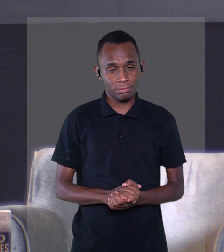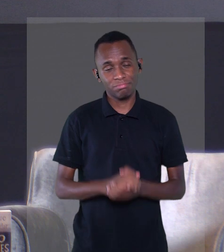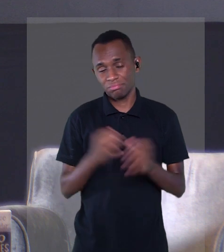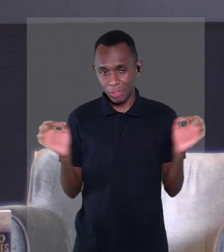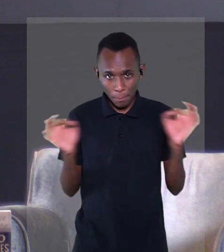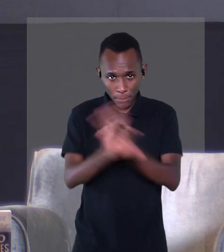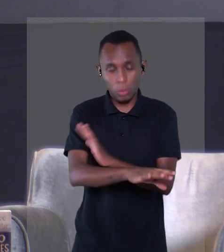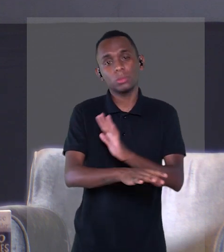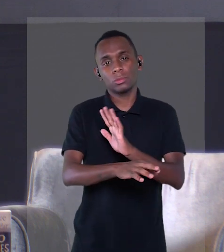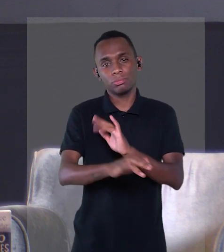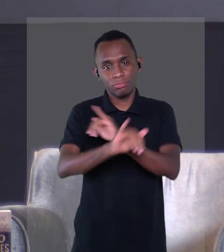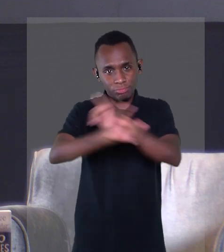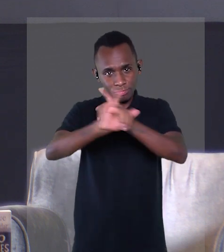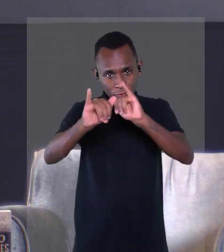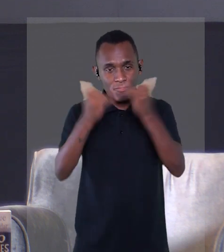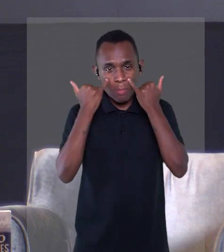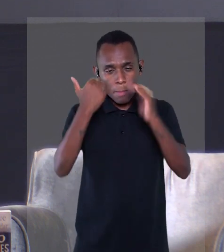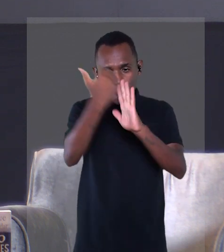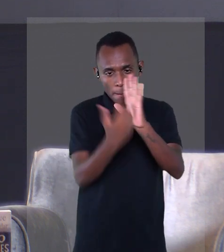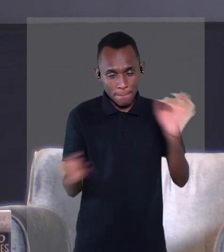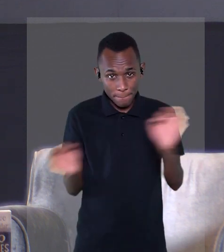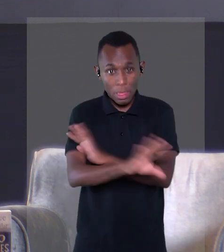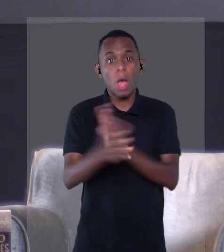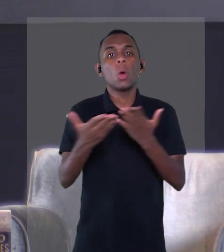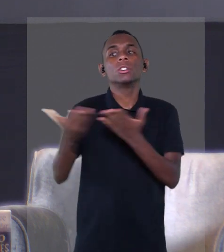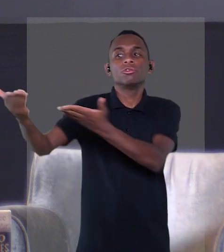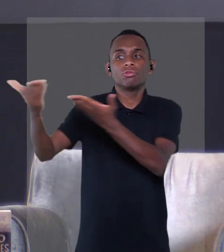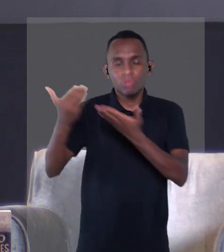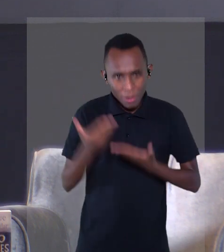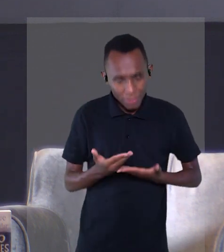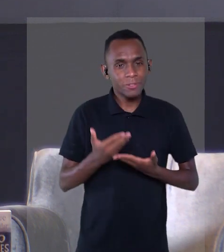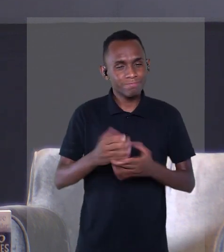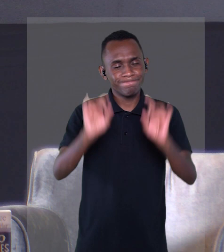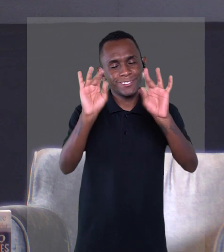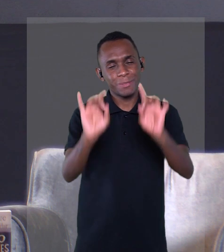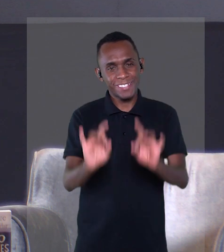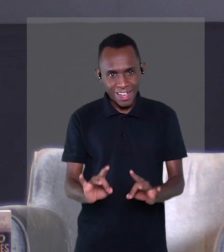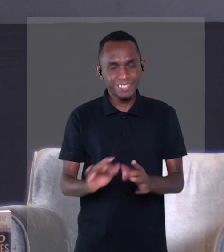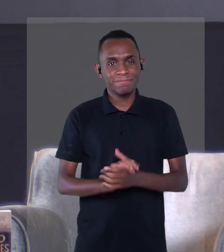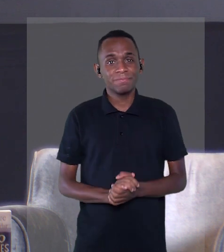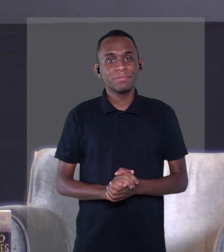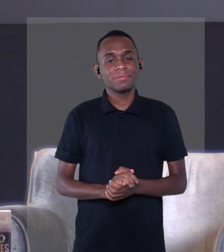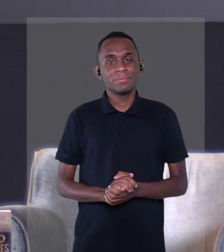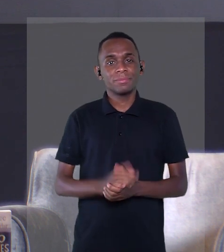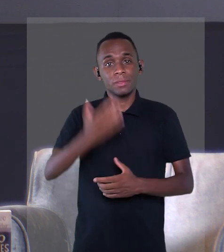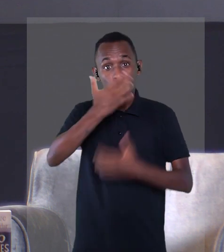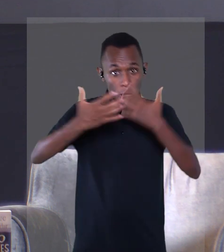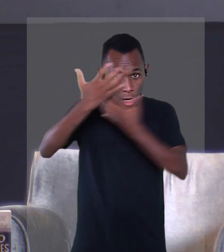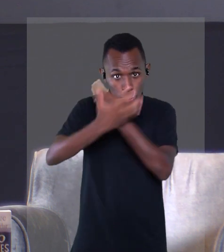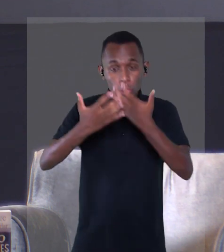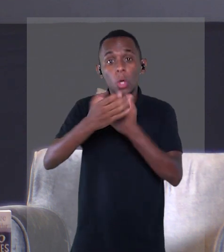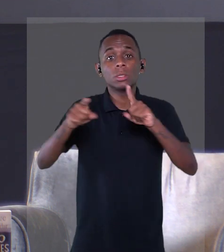Então é isso, os recadinhos. Vou chamar os nossos convidados super especiais, o cantor e compositor